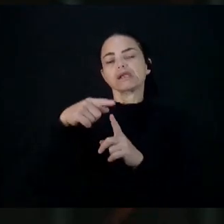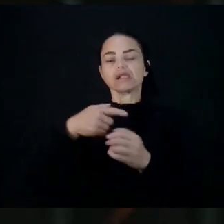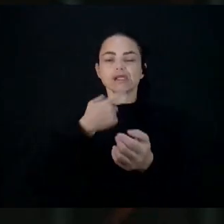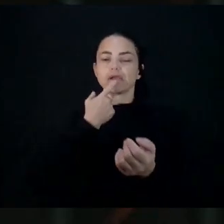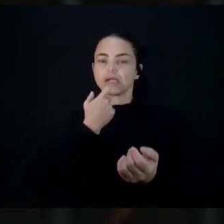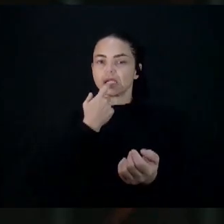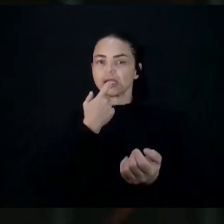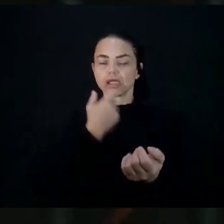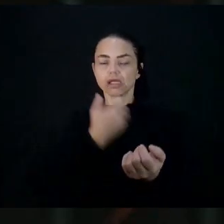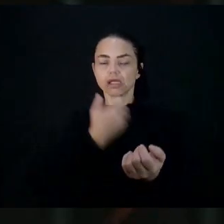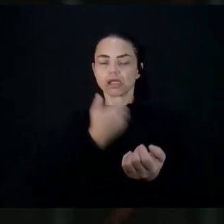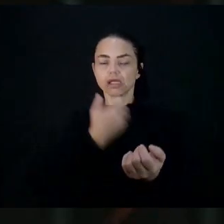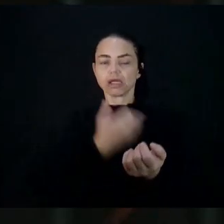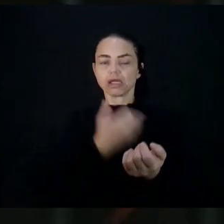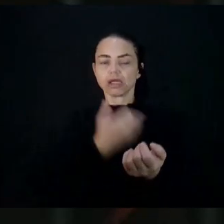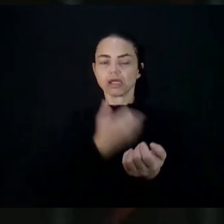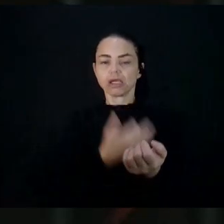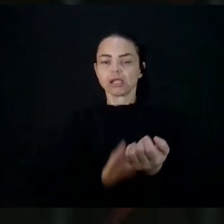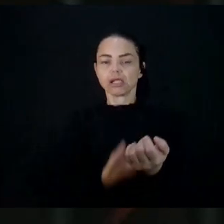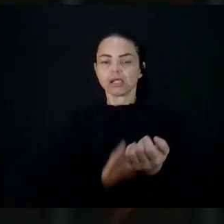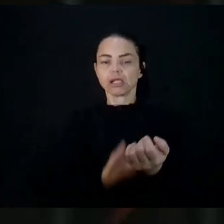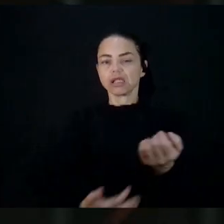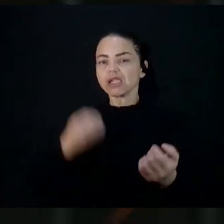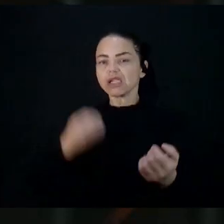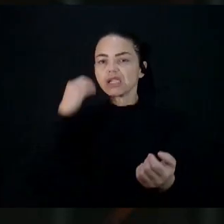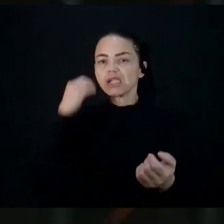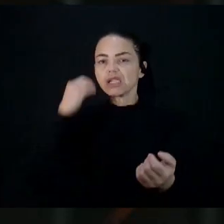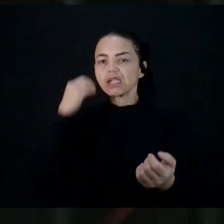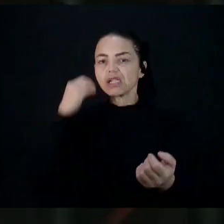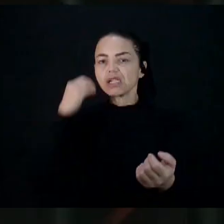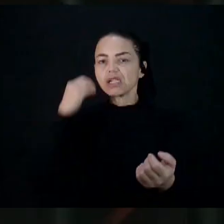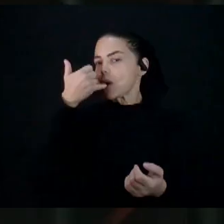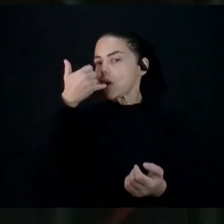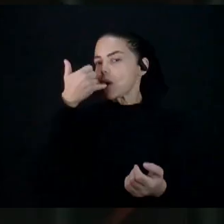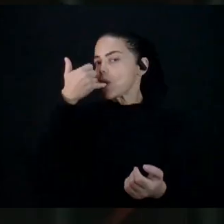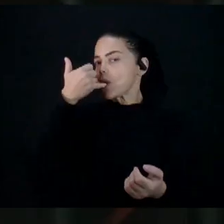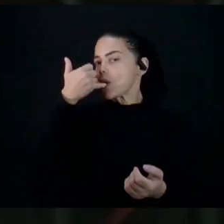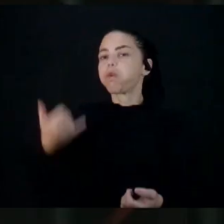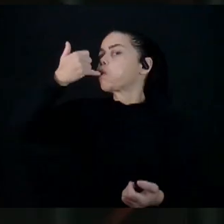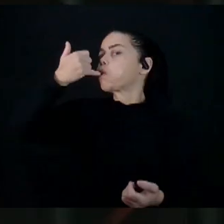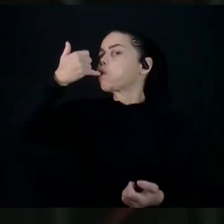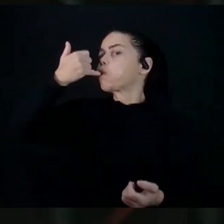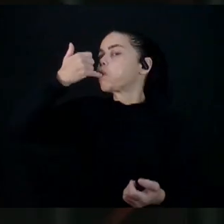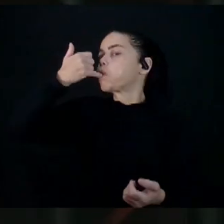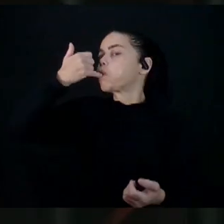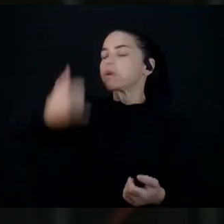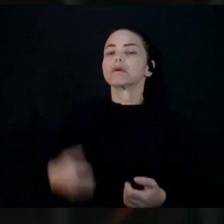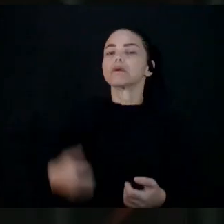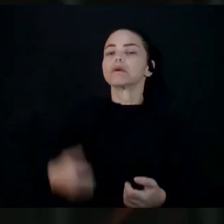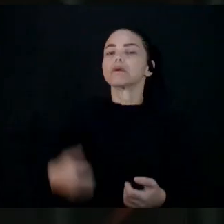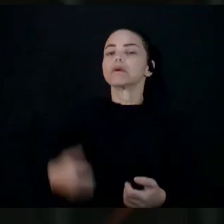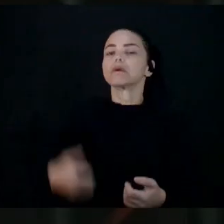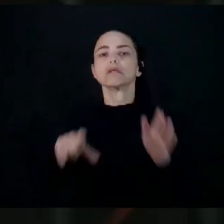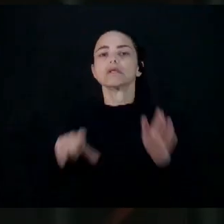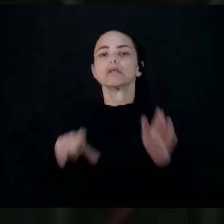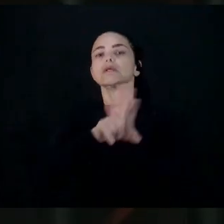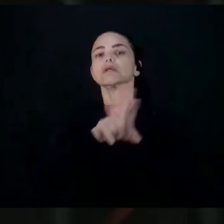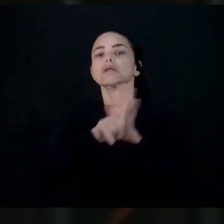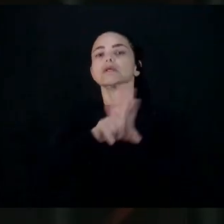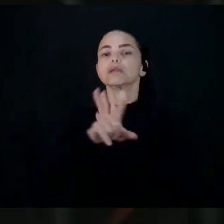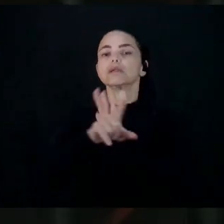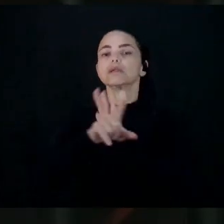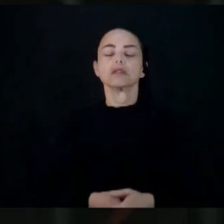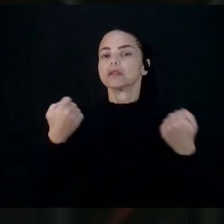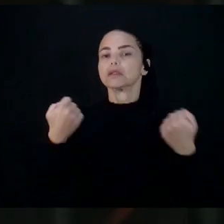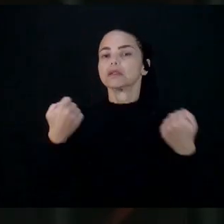Não pode. Então, a gente precisa se atentar às legislações, né? E os nossos deveres e os nossos direitos